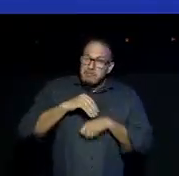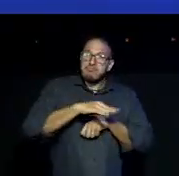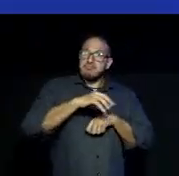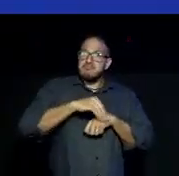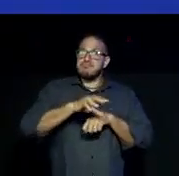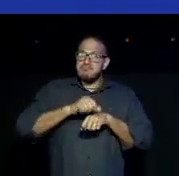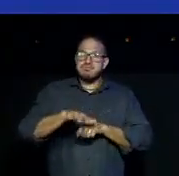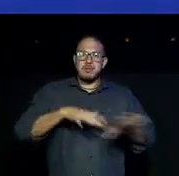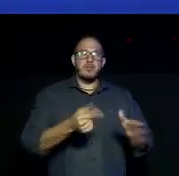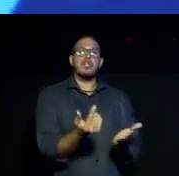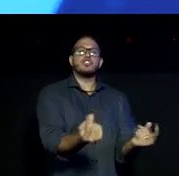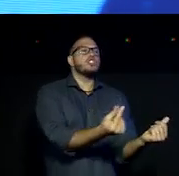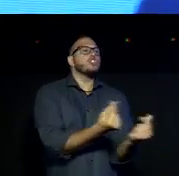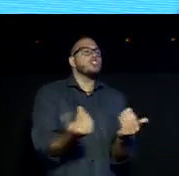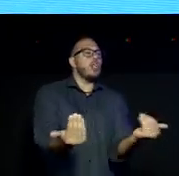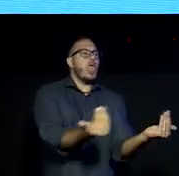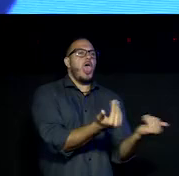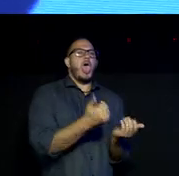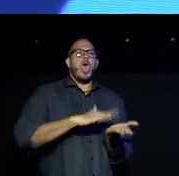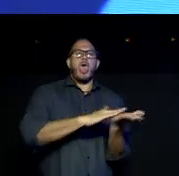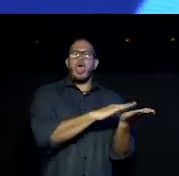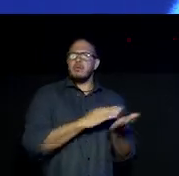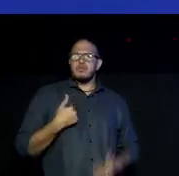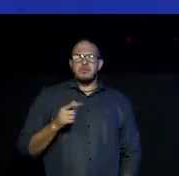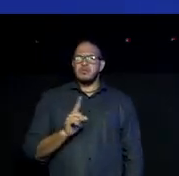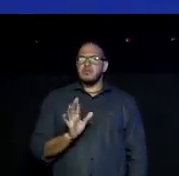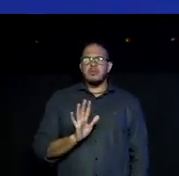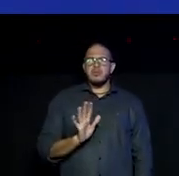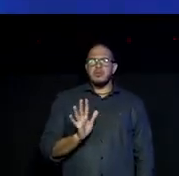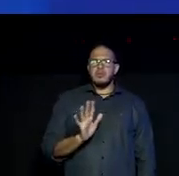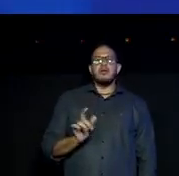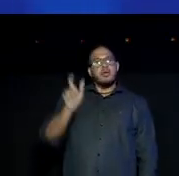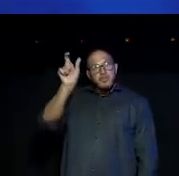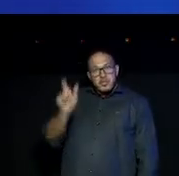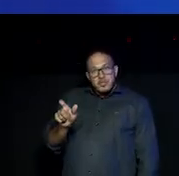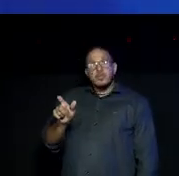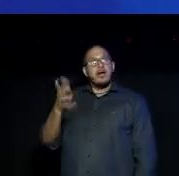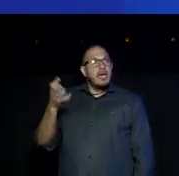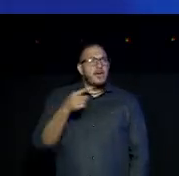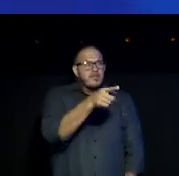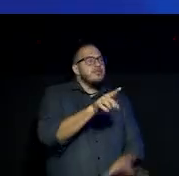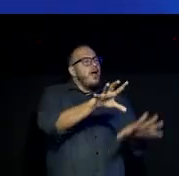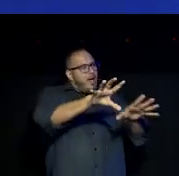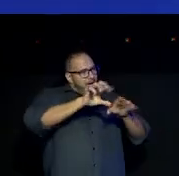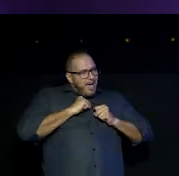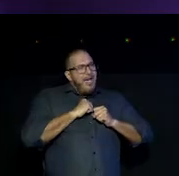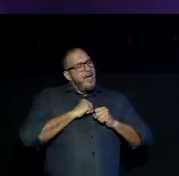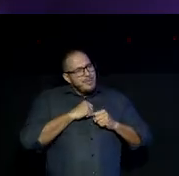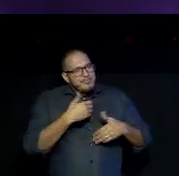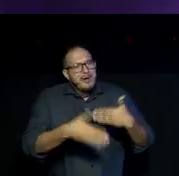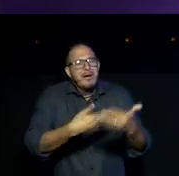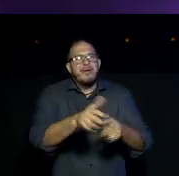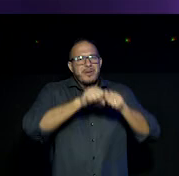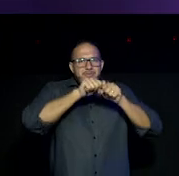ensinar e não cobrou royalties. Não cobrava, não cobra, não exige até hoje. E está louco que você herde isso. Nós